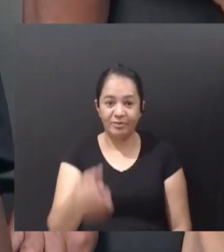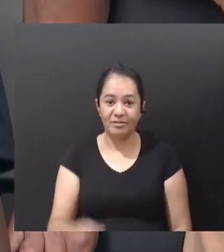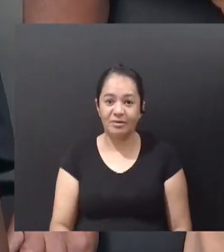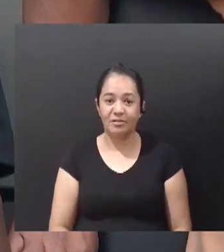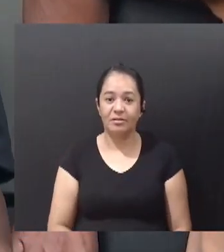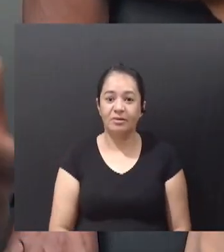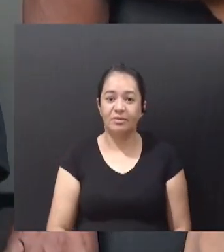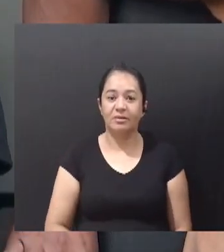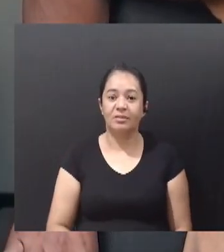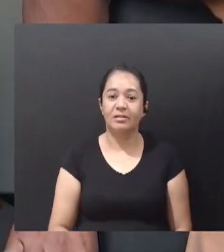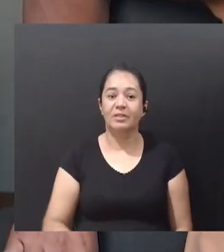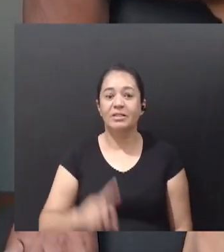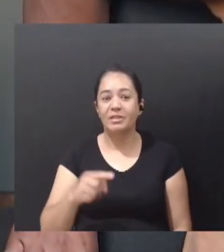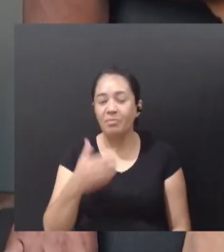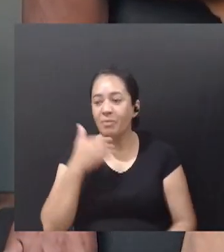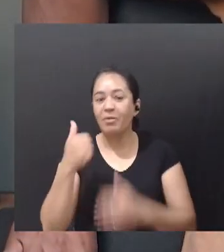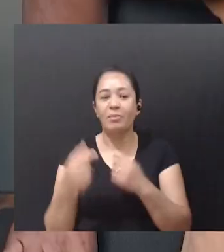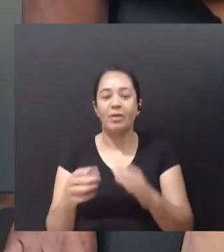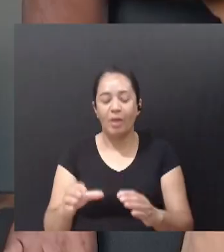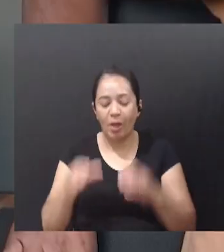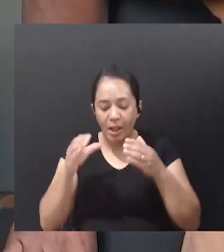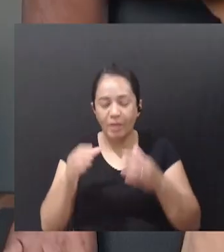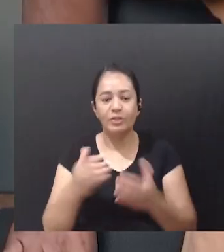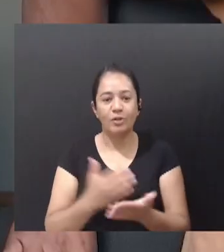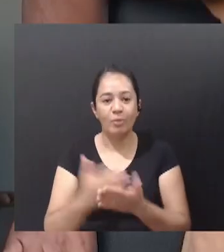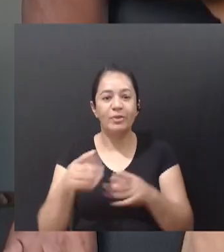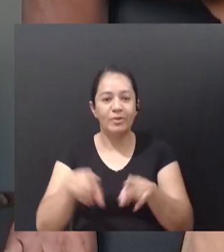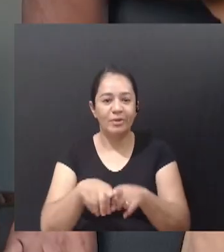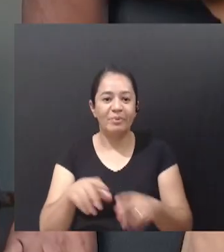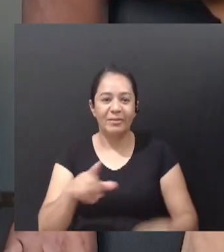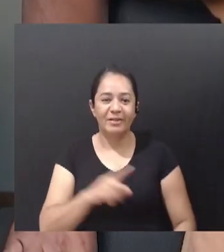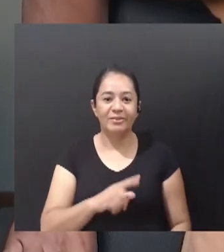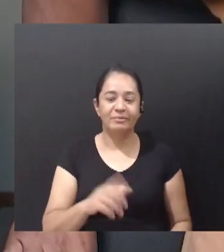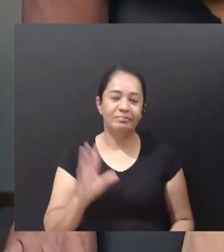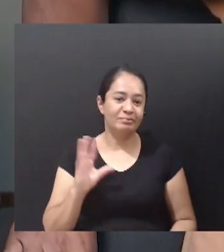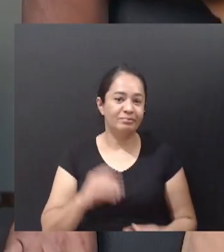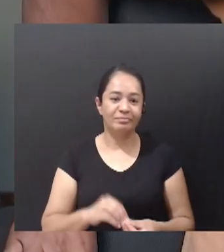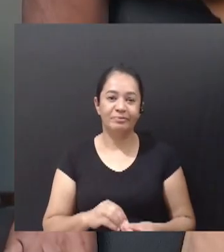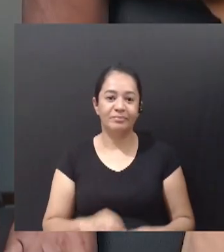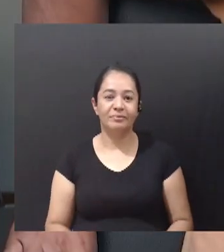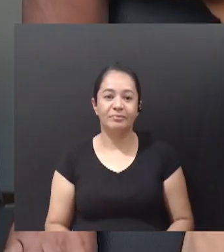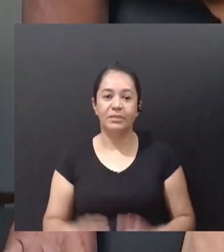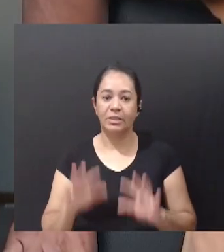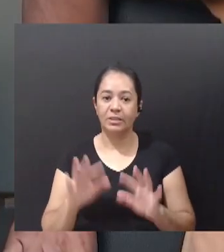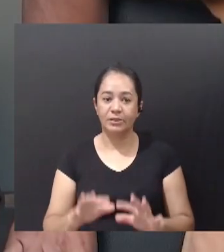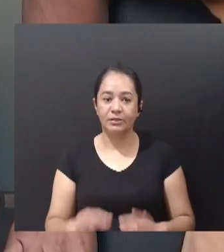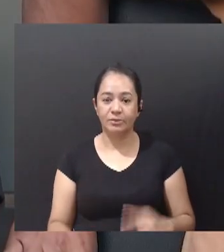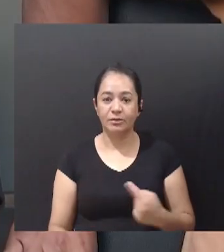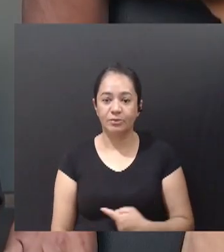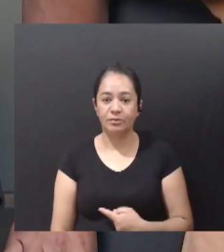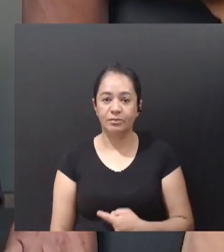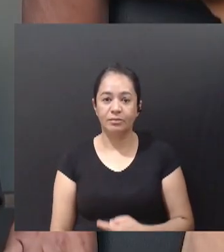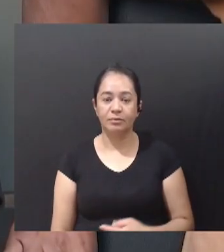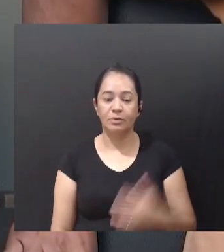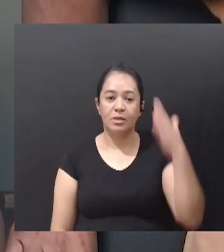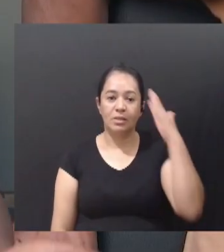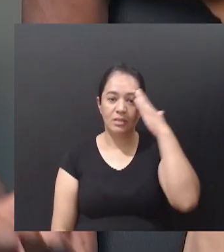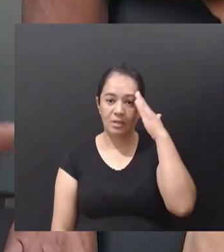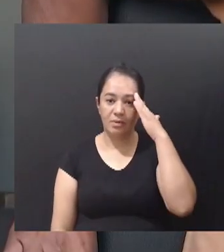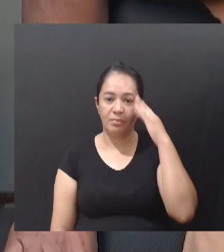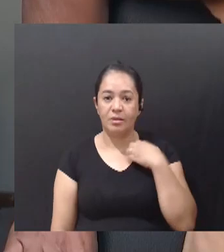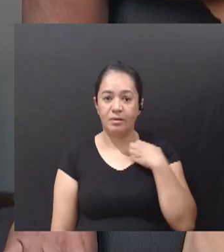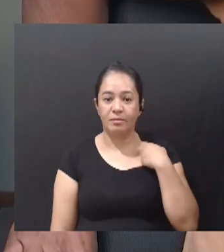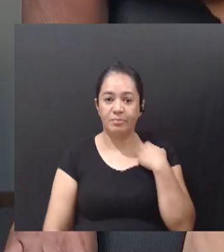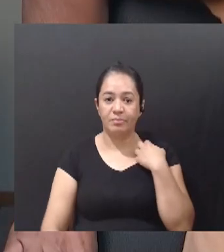também, né? Tipo, uns lanches e tal, né? Enfim, é isso. Então a gente sabe o que é